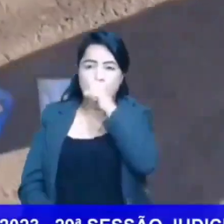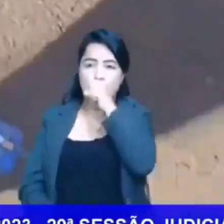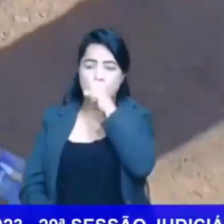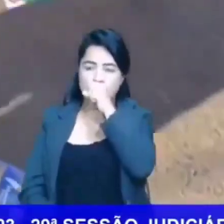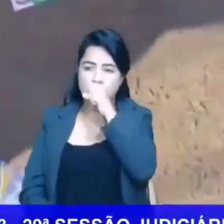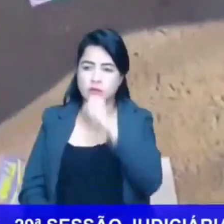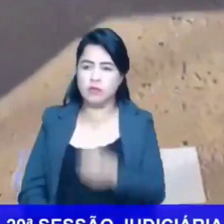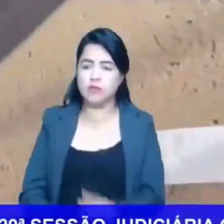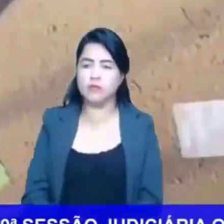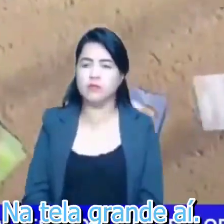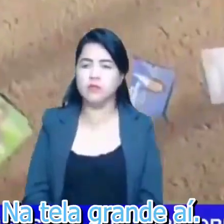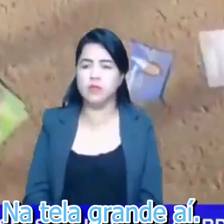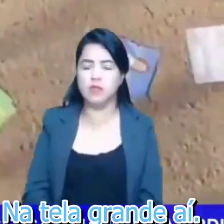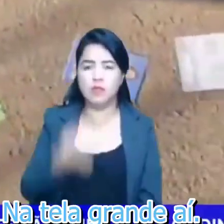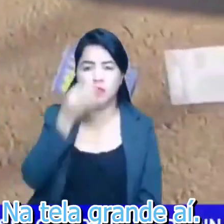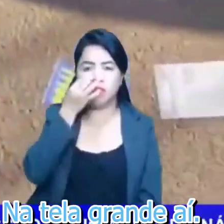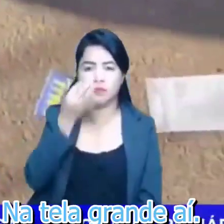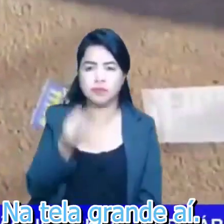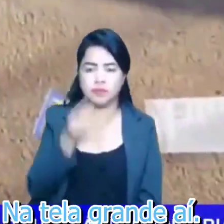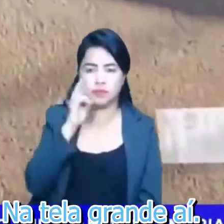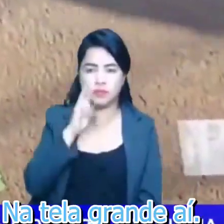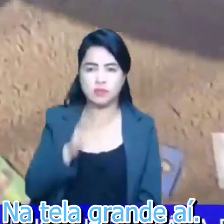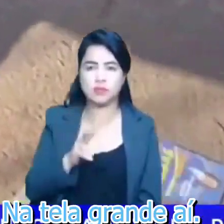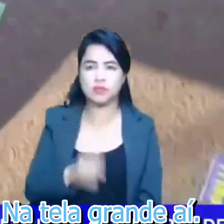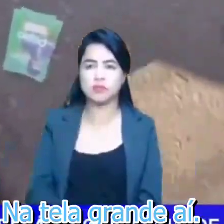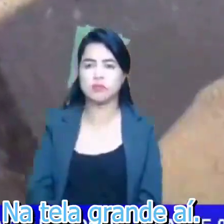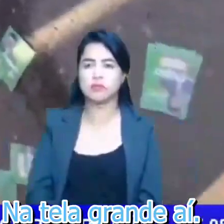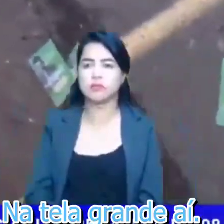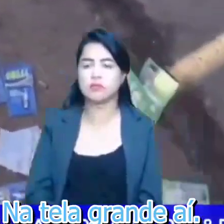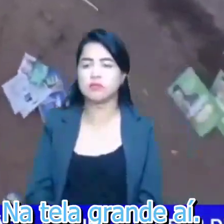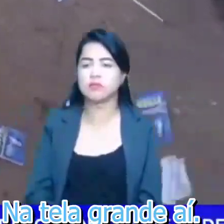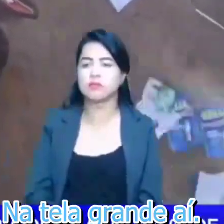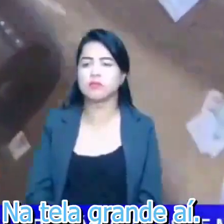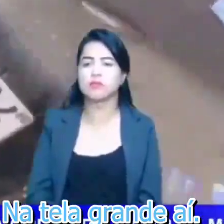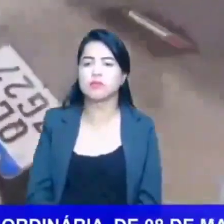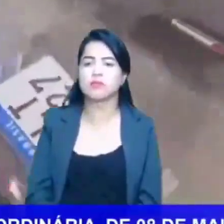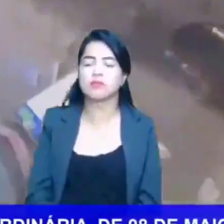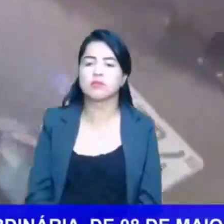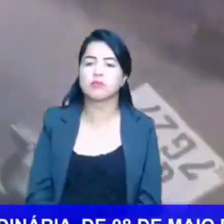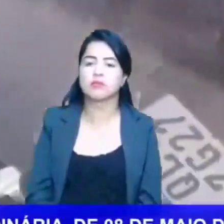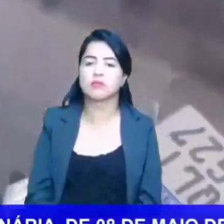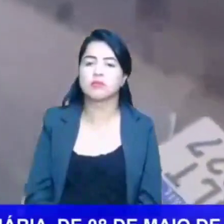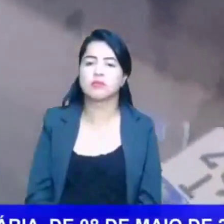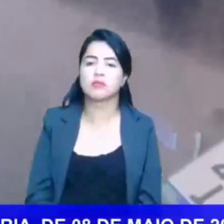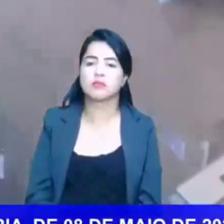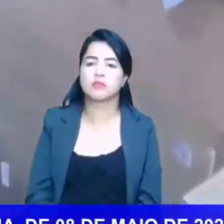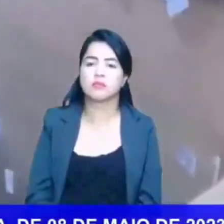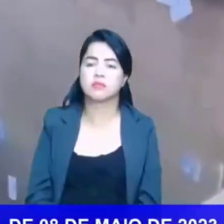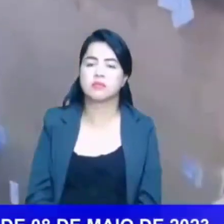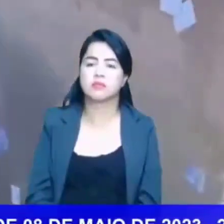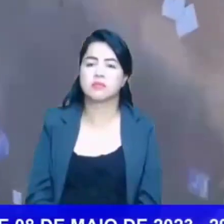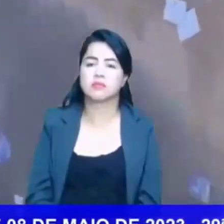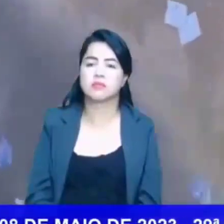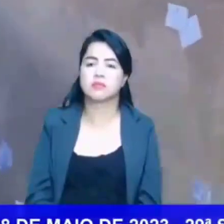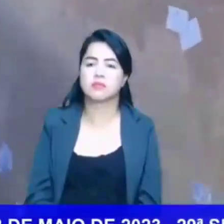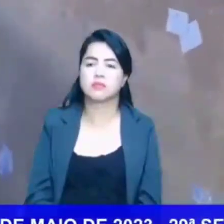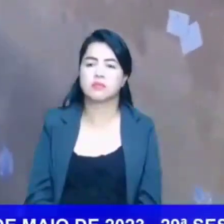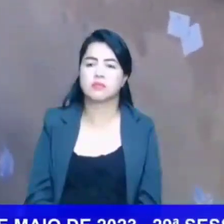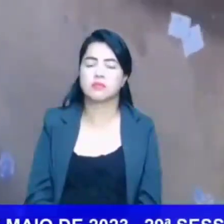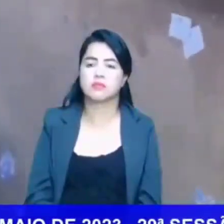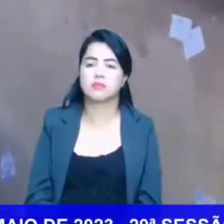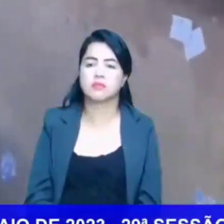vídeo. Aí, Carmo, está passando na tela. Os santinhos jogados na rua. A tela grande aí. Santinhos verdes e azuis. Uma fila